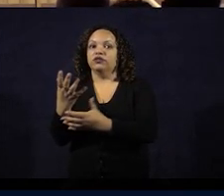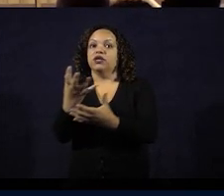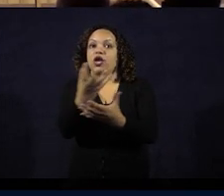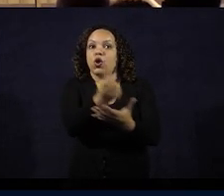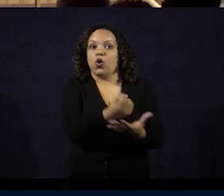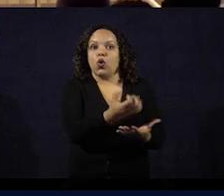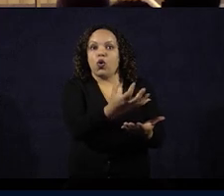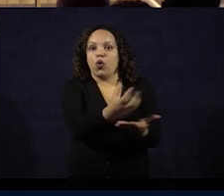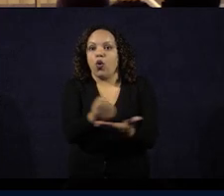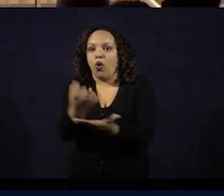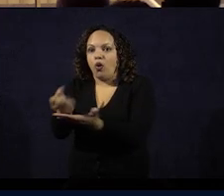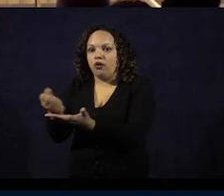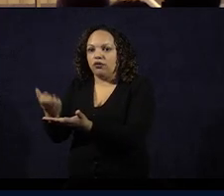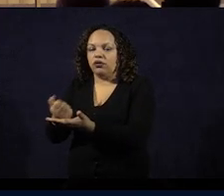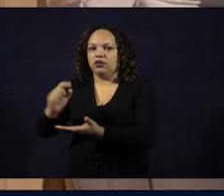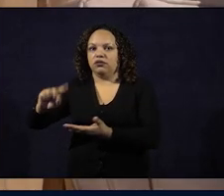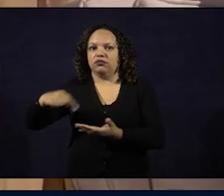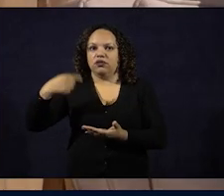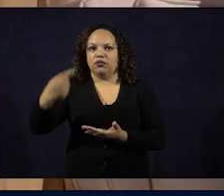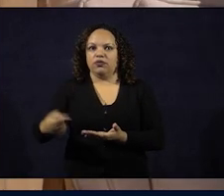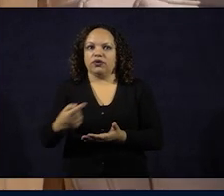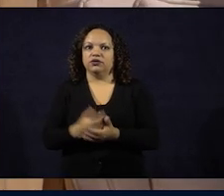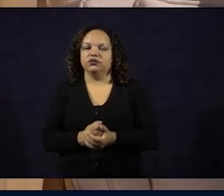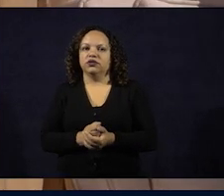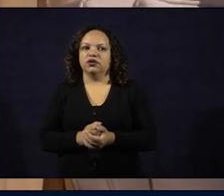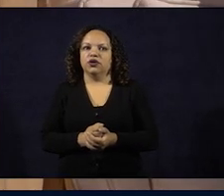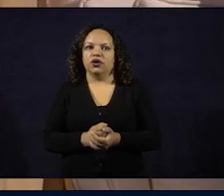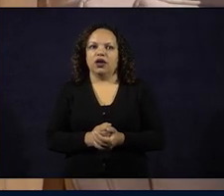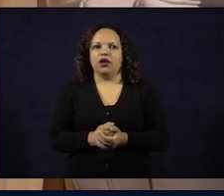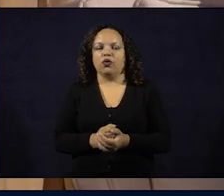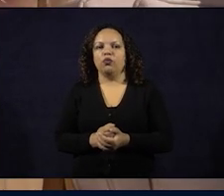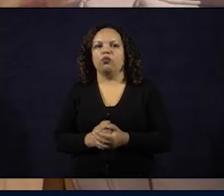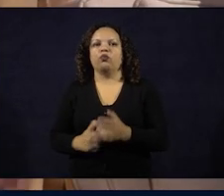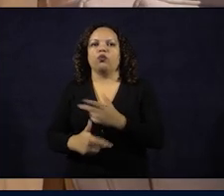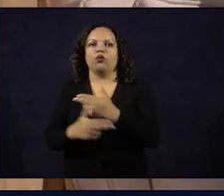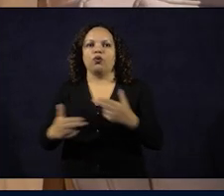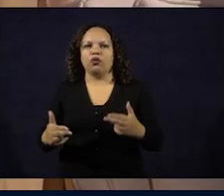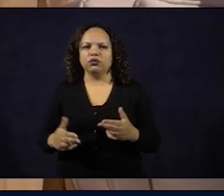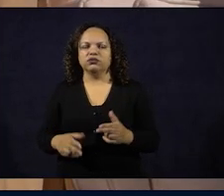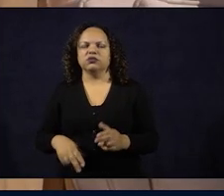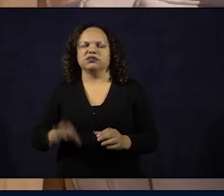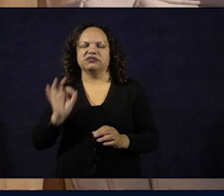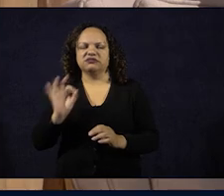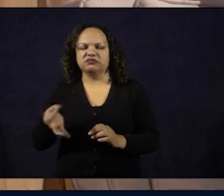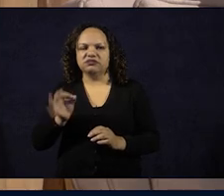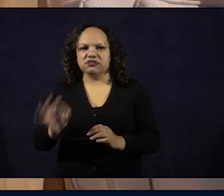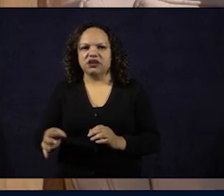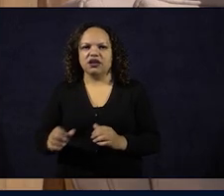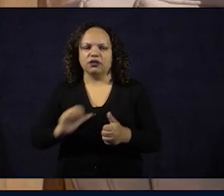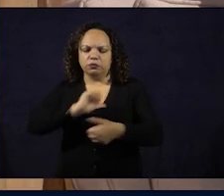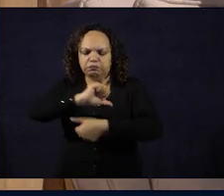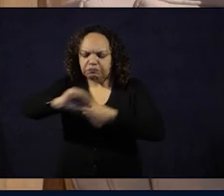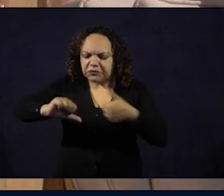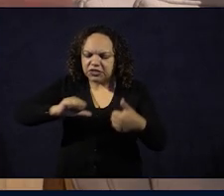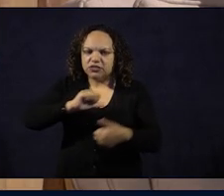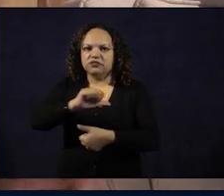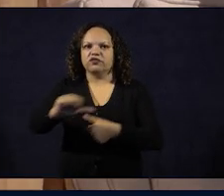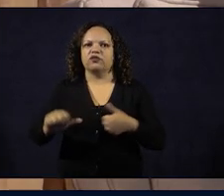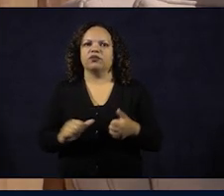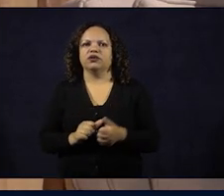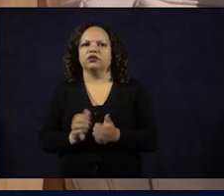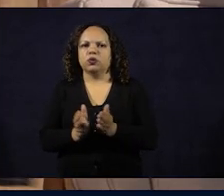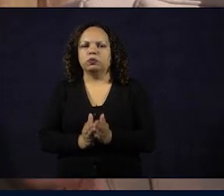plantamos um setor eficiente nesses últimos anos. Um setor que viu marcos regulatórios sendo transformados, revistos na